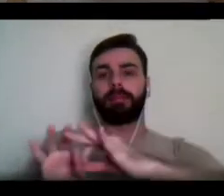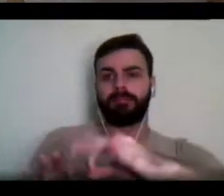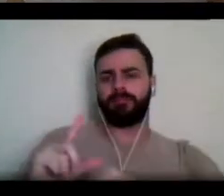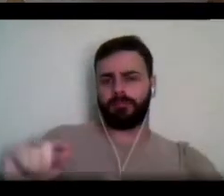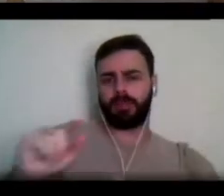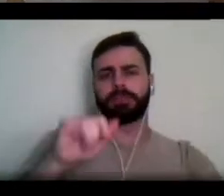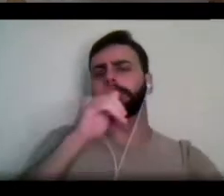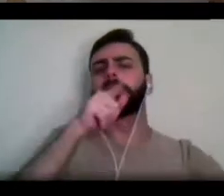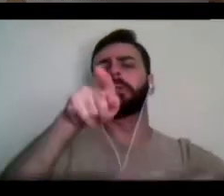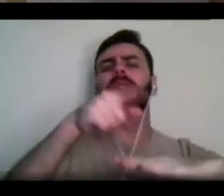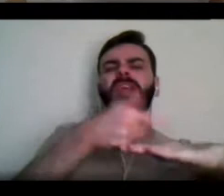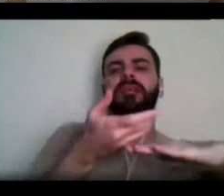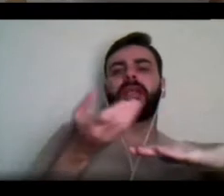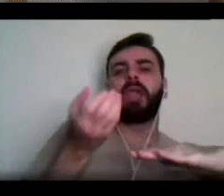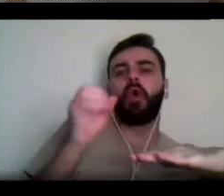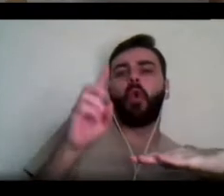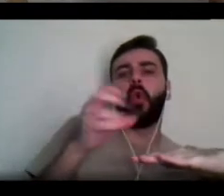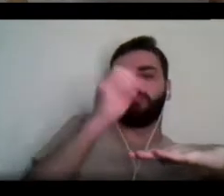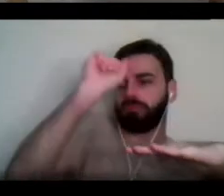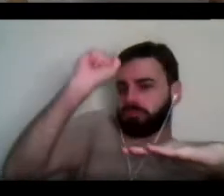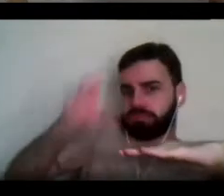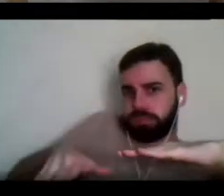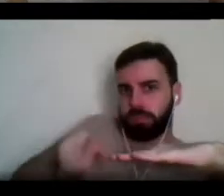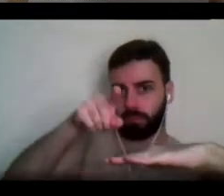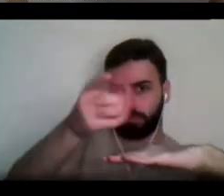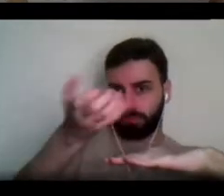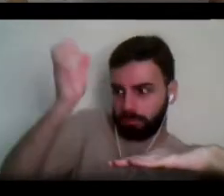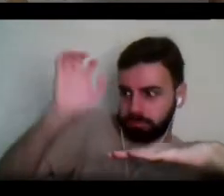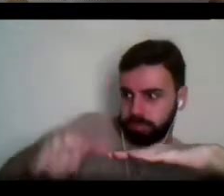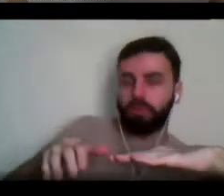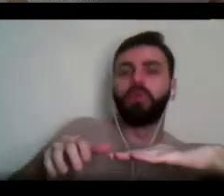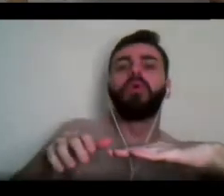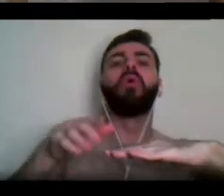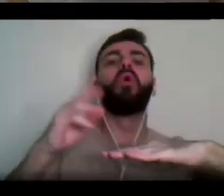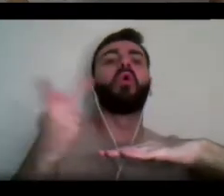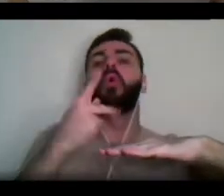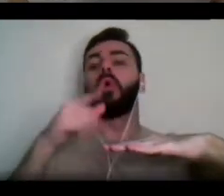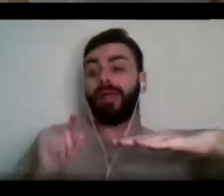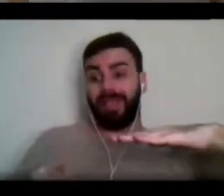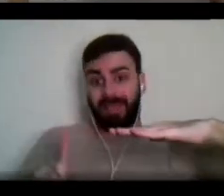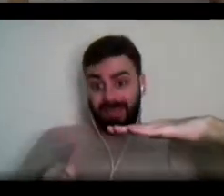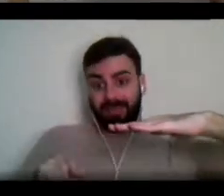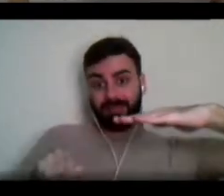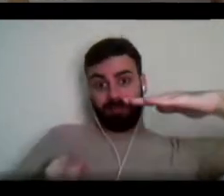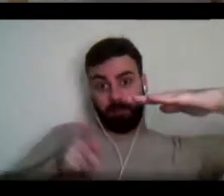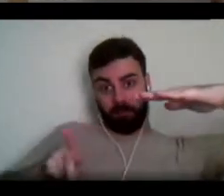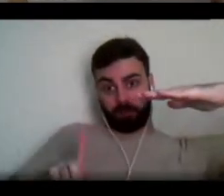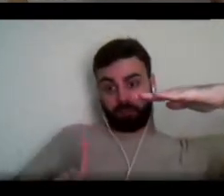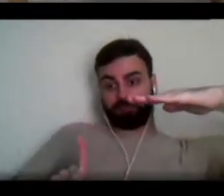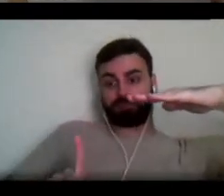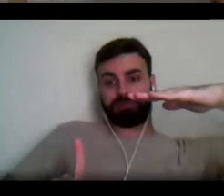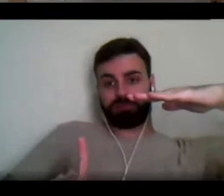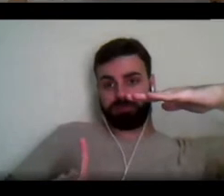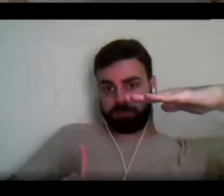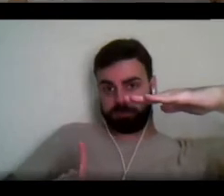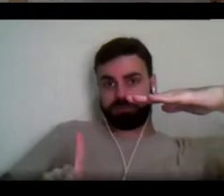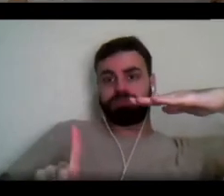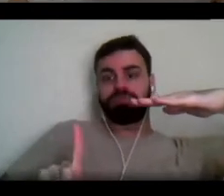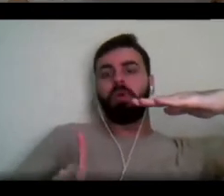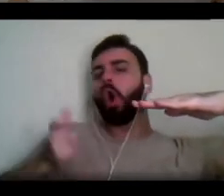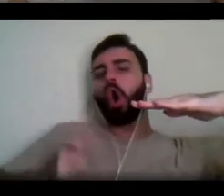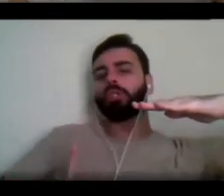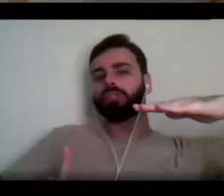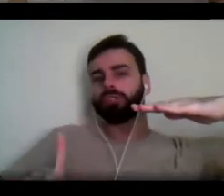por segundo. Se você deseja jogar um ovo na cabeça dele, em que ponto ele deve estar quando